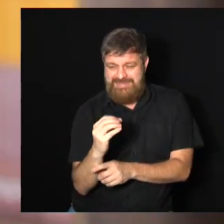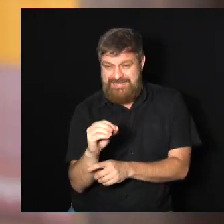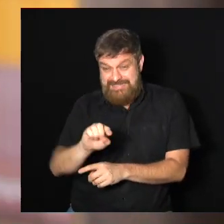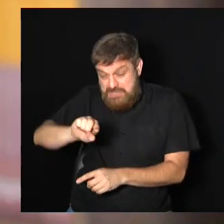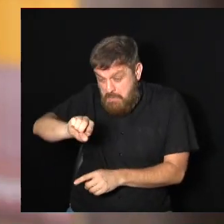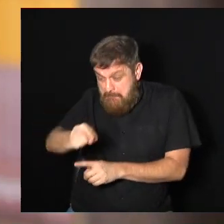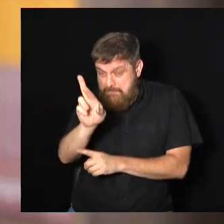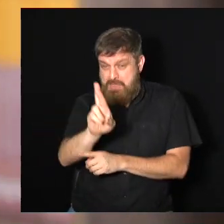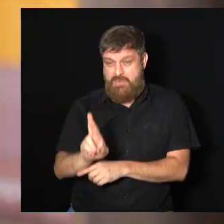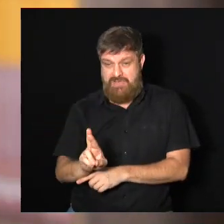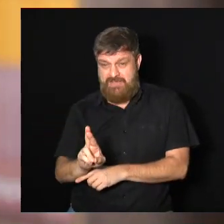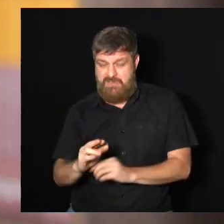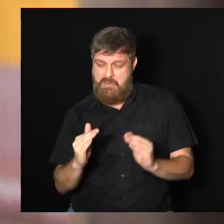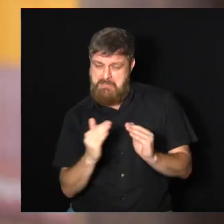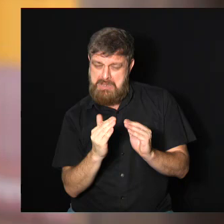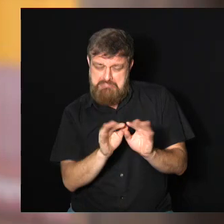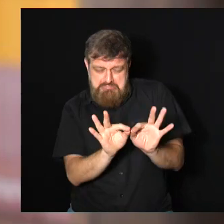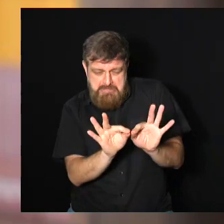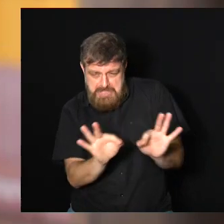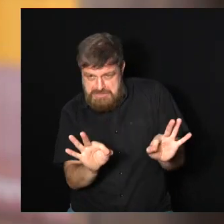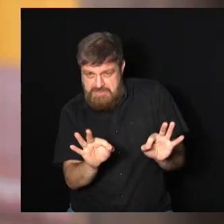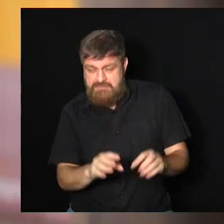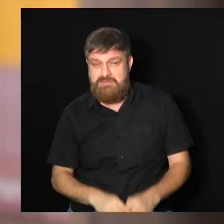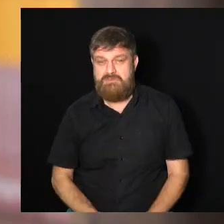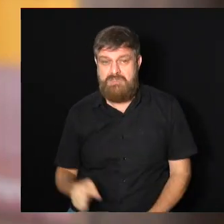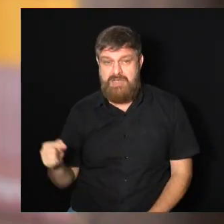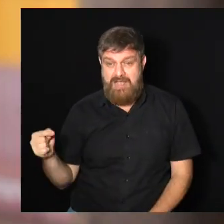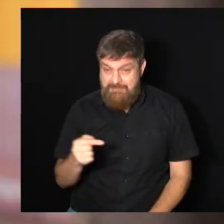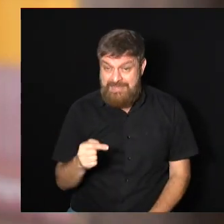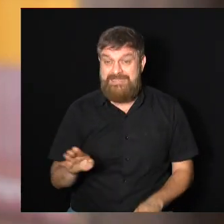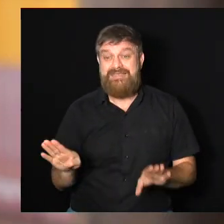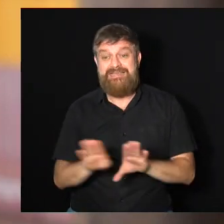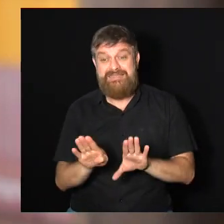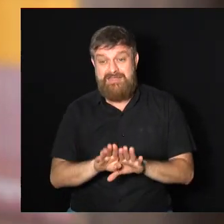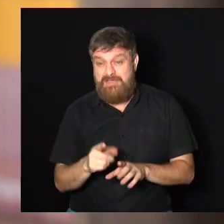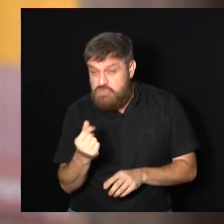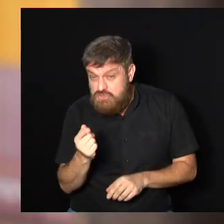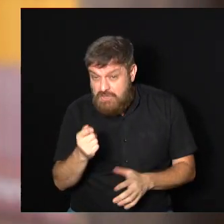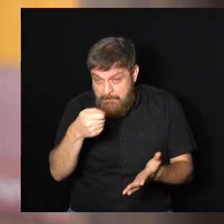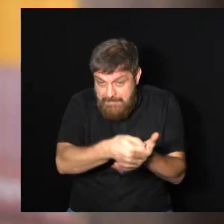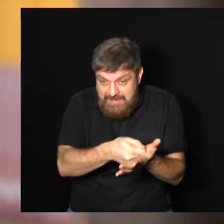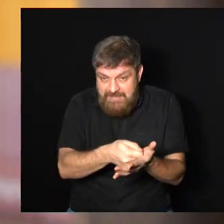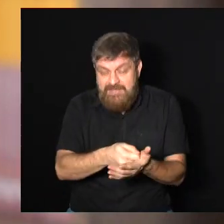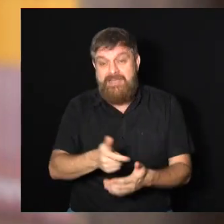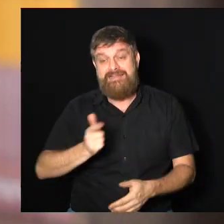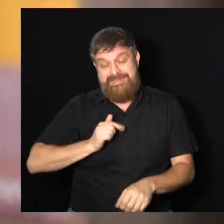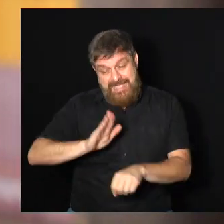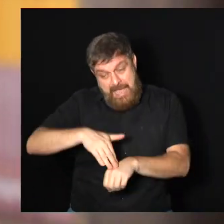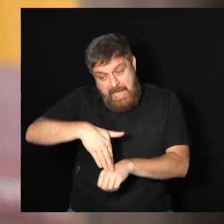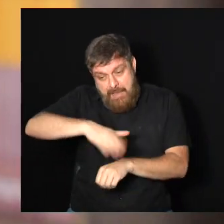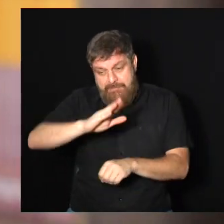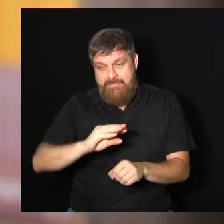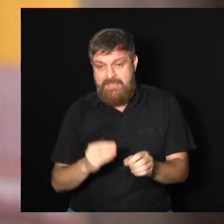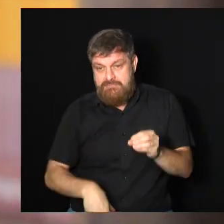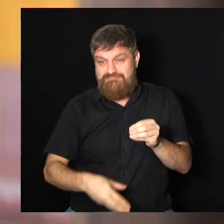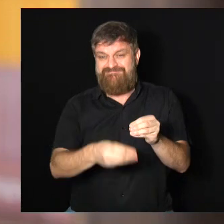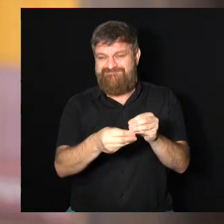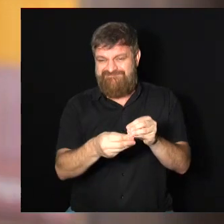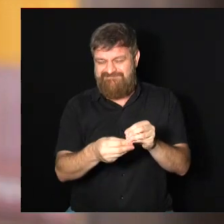mil para comprar um imóvel razoável. Só que desses R$300 mil, você ainda vai ter que colocar mais ou